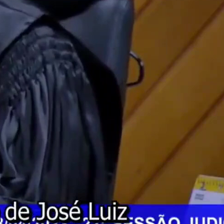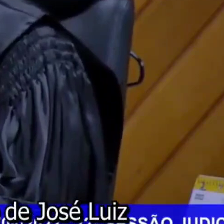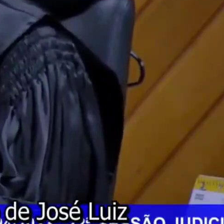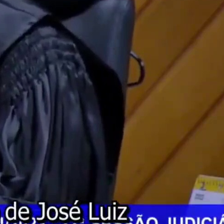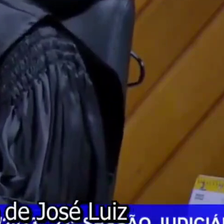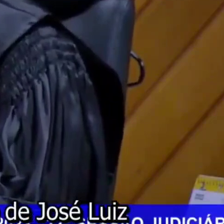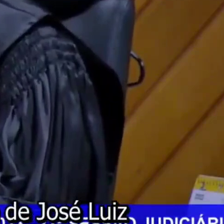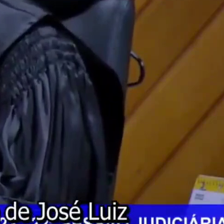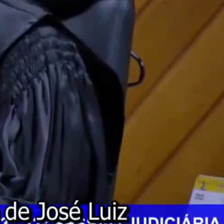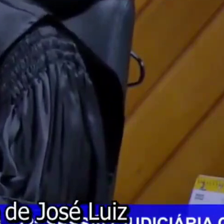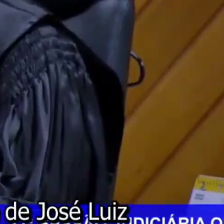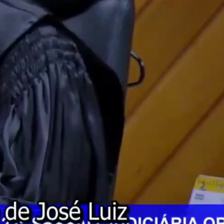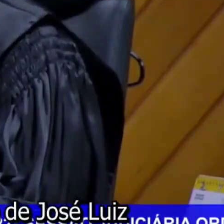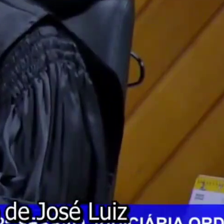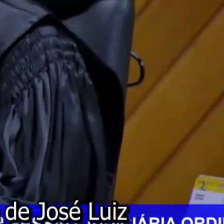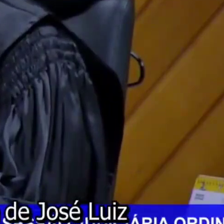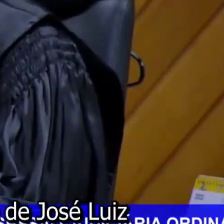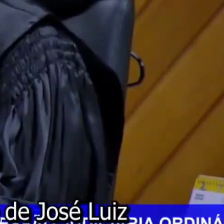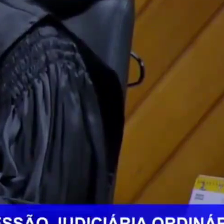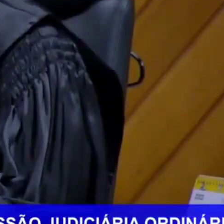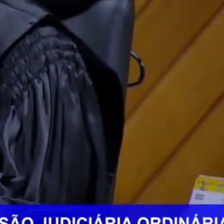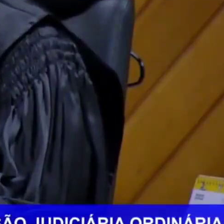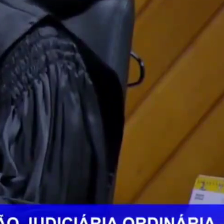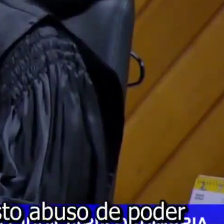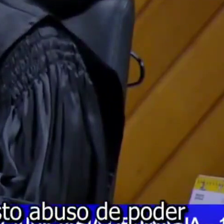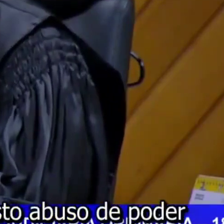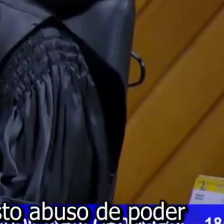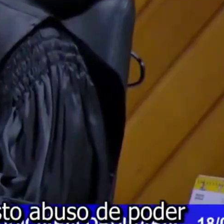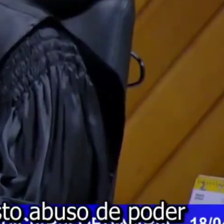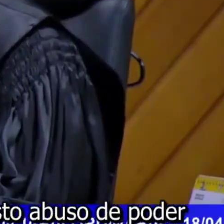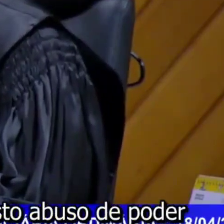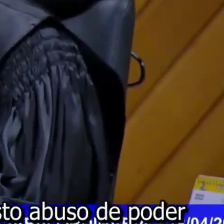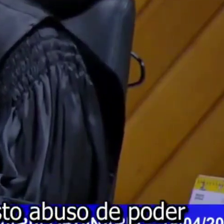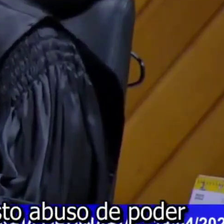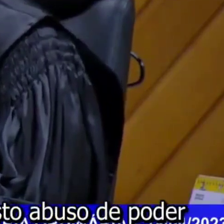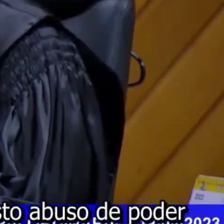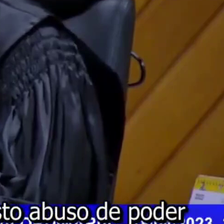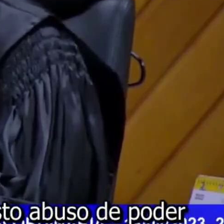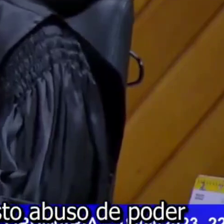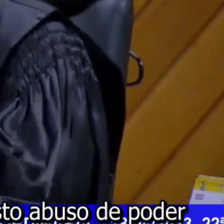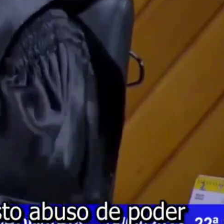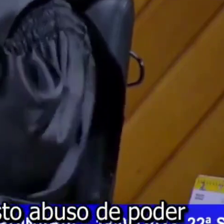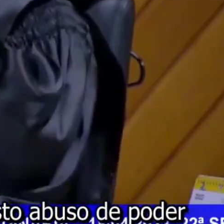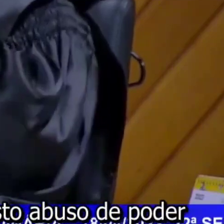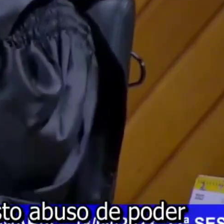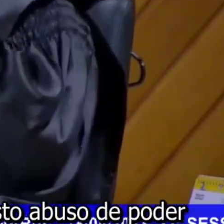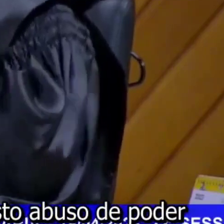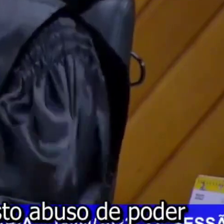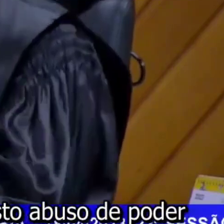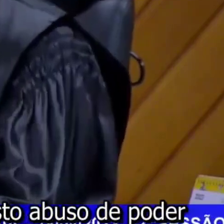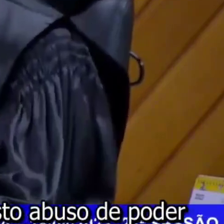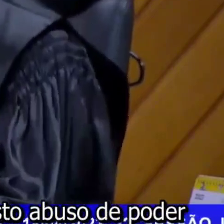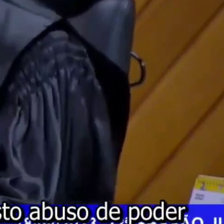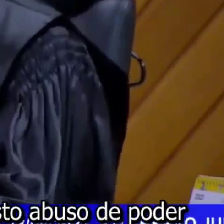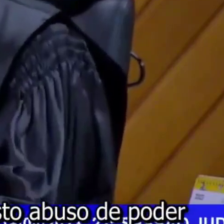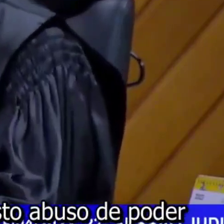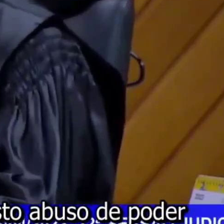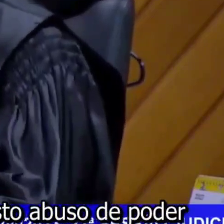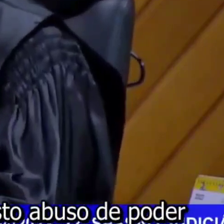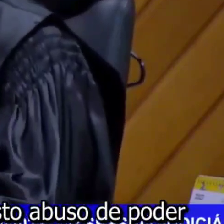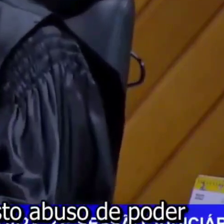Matos da Silva em face de José Luiz de França Pena e Ana Girlene Dias de Oliveira